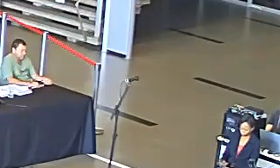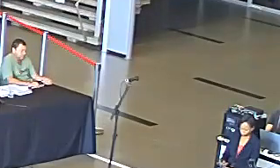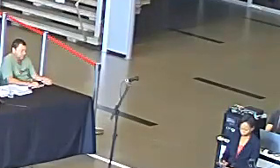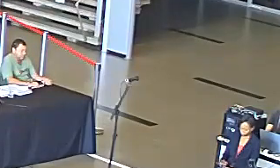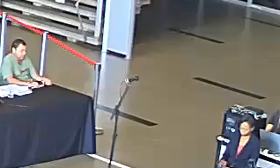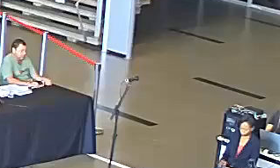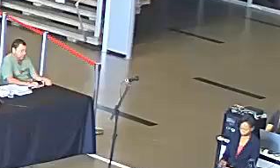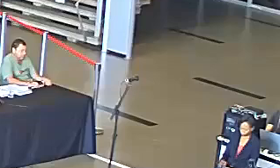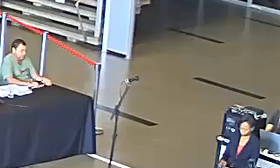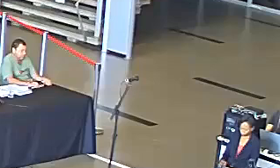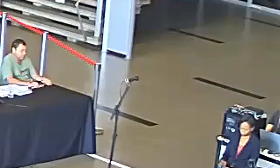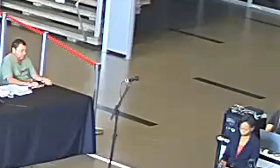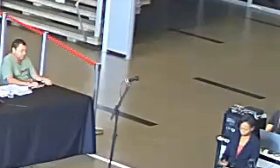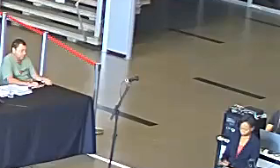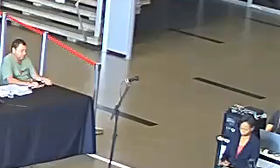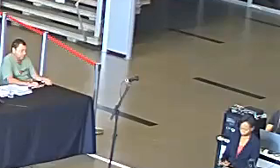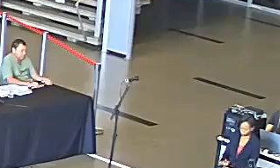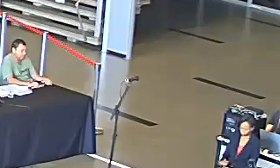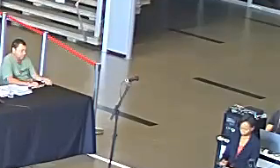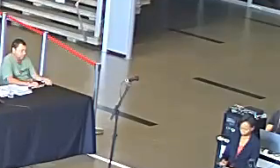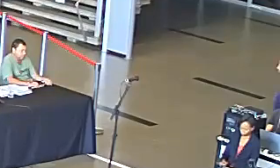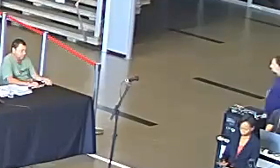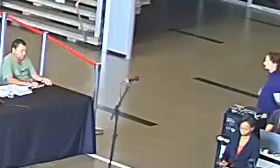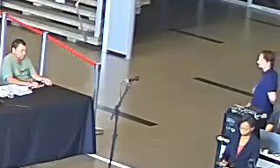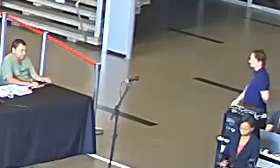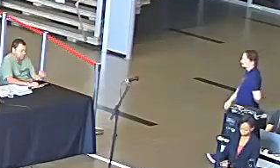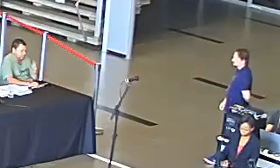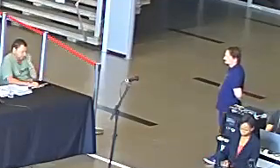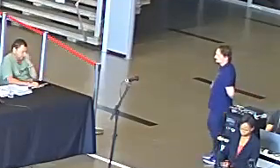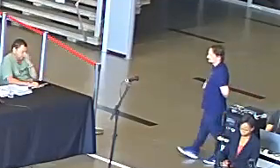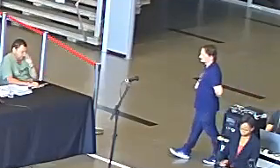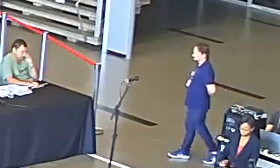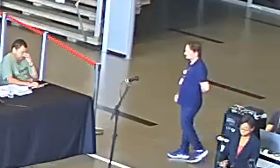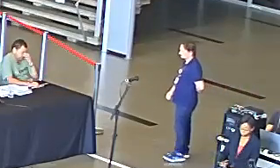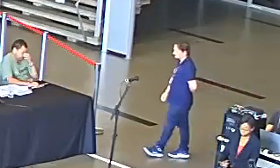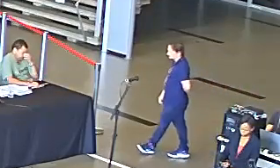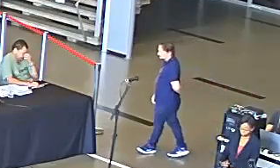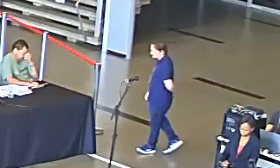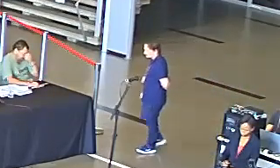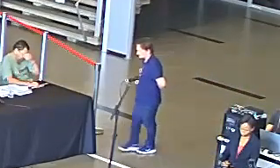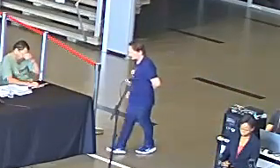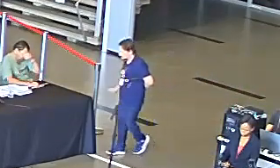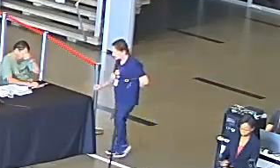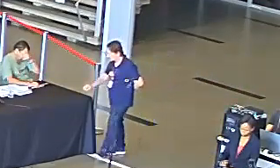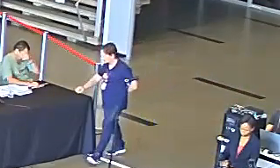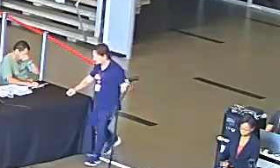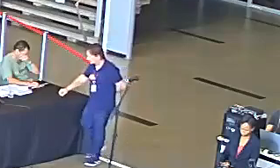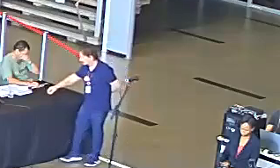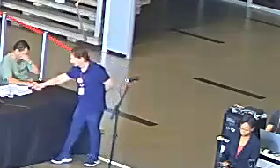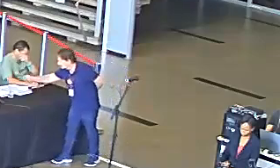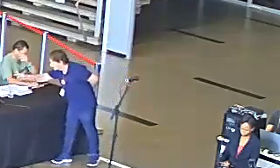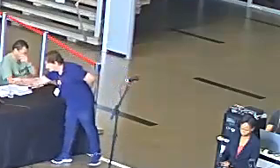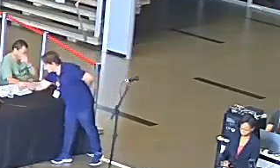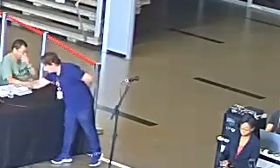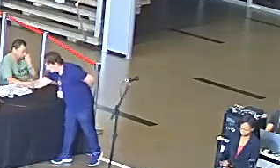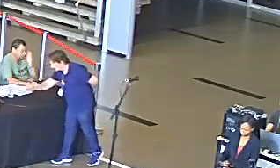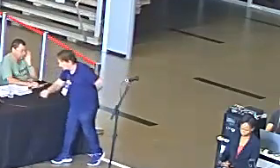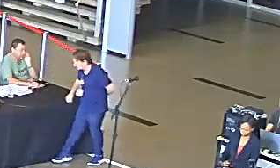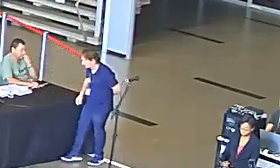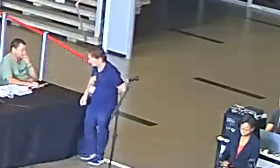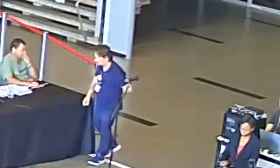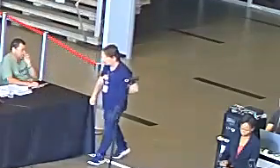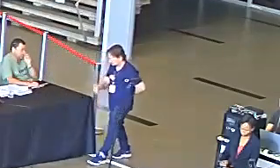com deficiência está de portas abertas Ontem nós tivemos uma primeira conversa com o representante